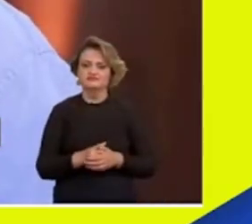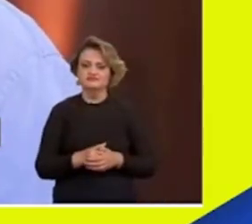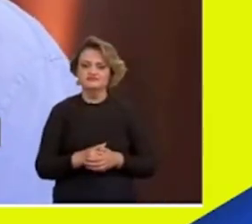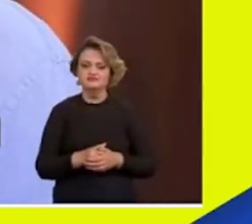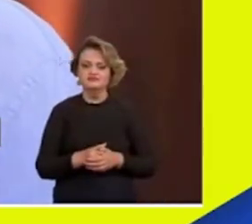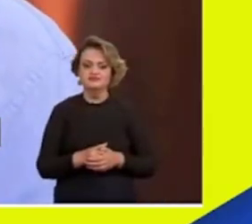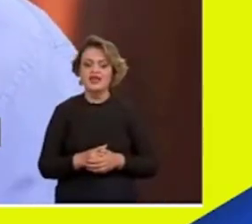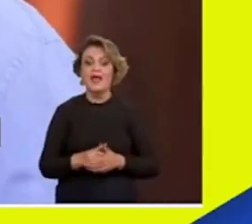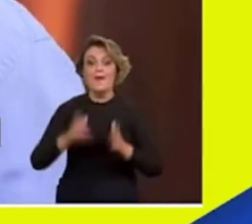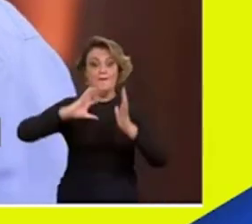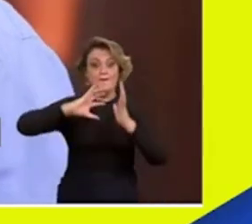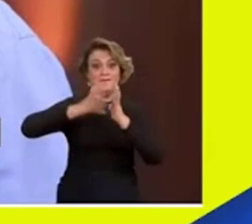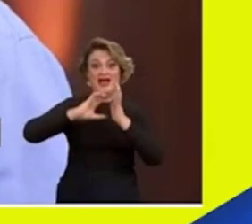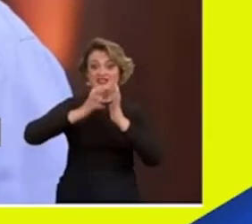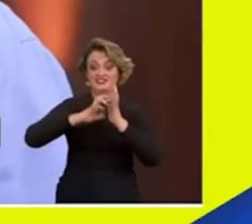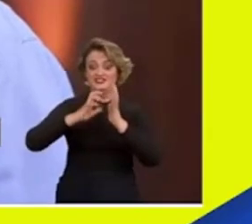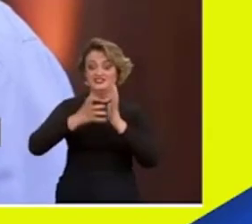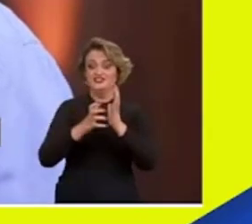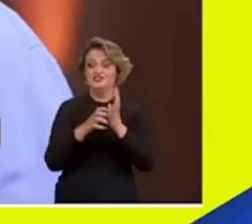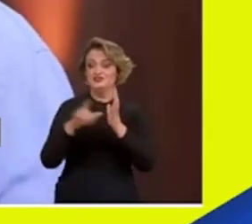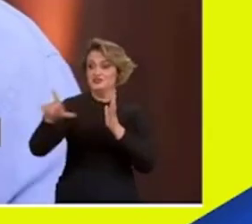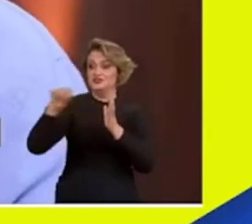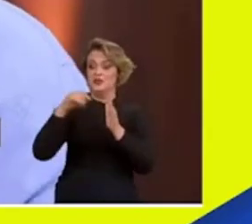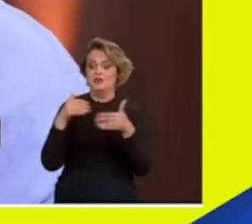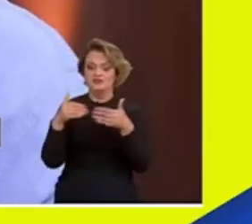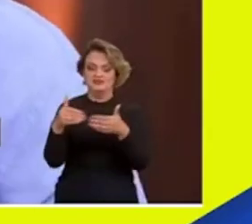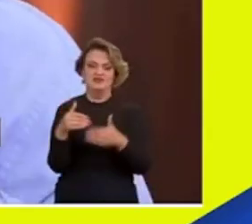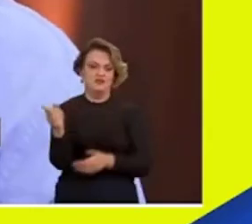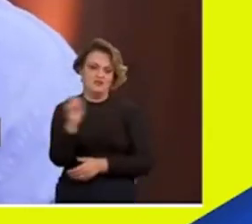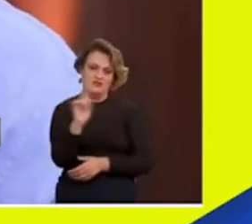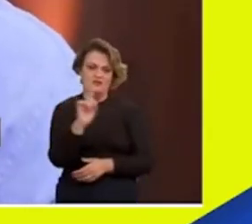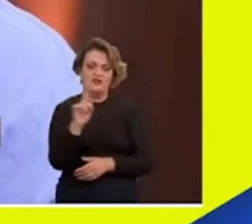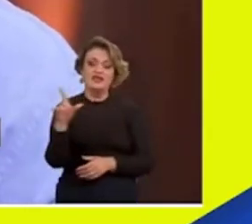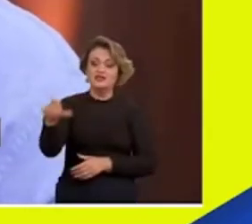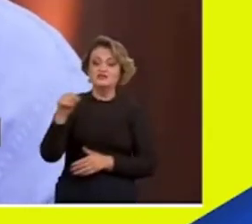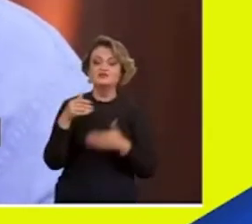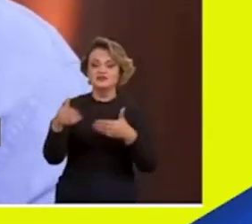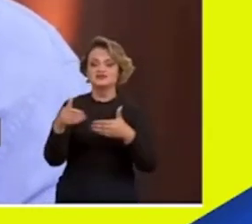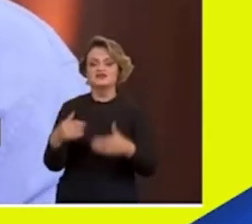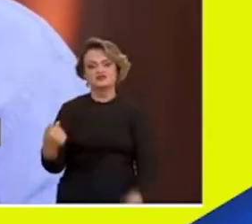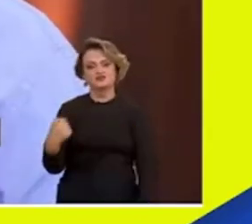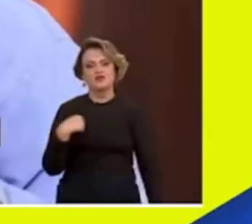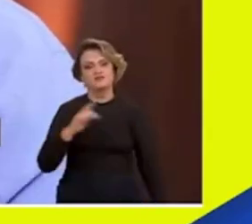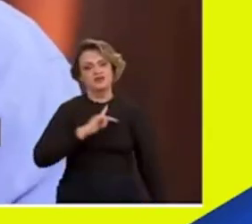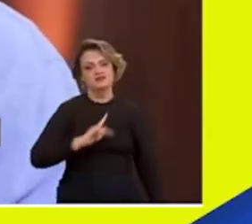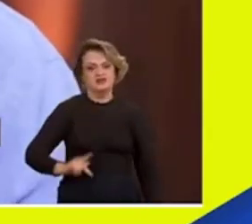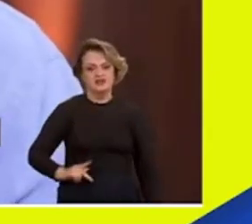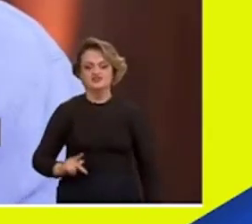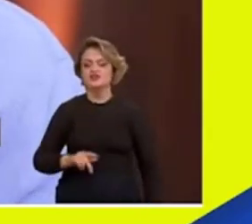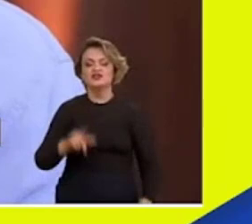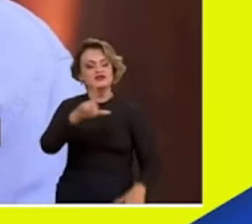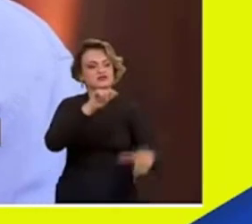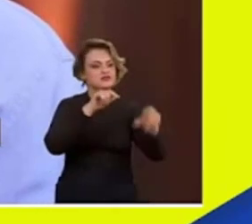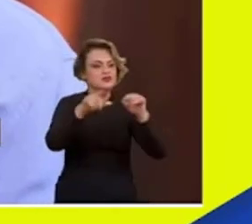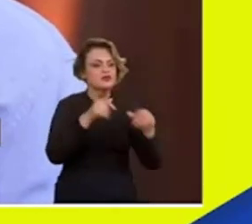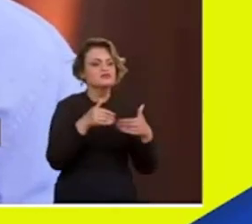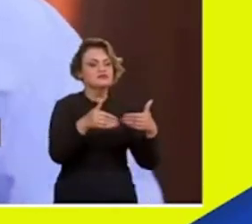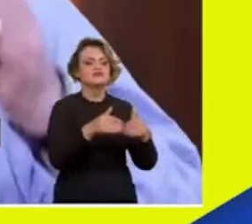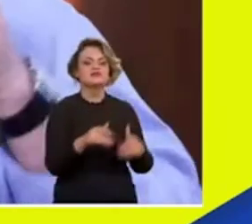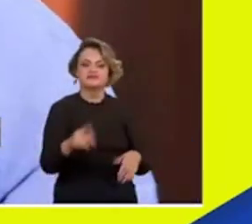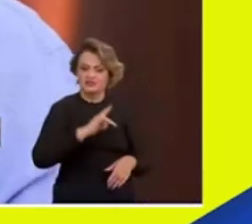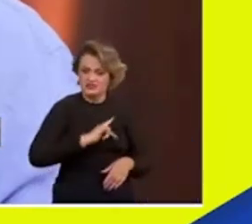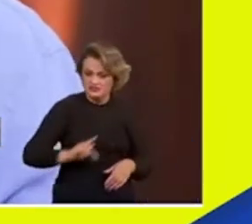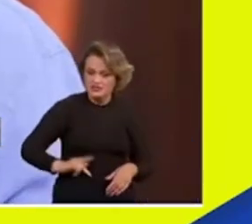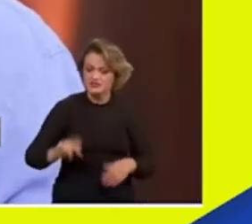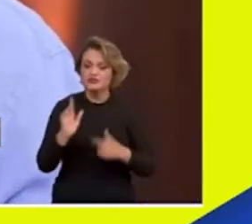vir para o governo que escolhe o ministério. Quem escolhe o ministério é o presidente da República. Quem indica o ministério é o presidente da República. Quem oferece o ministério é o